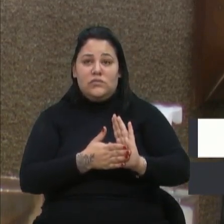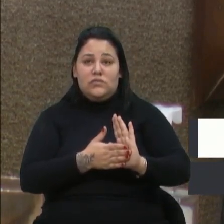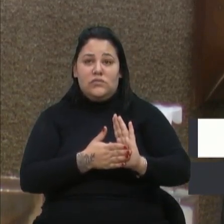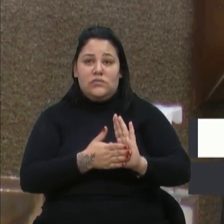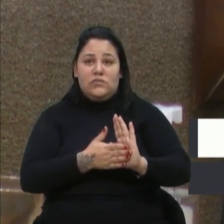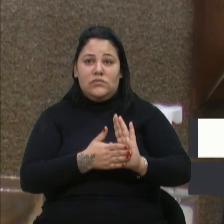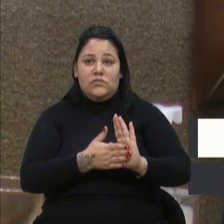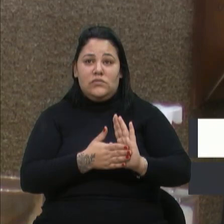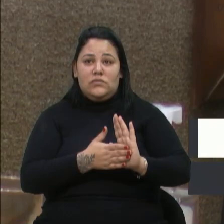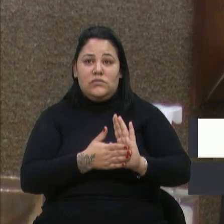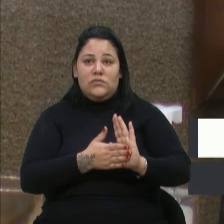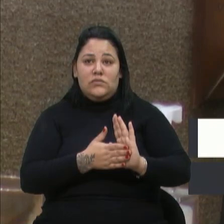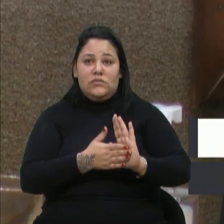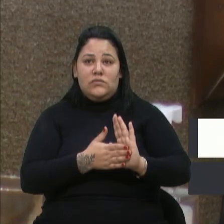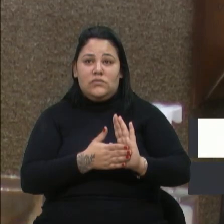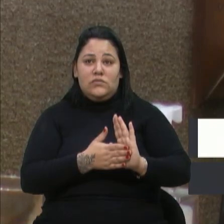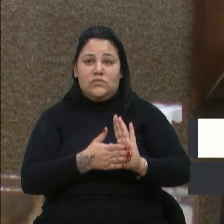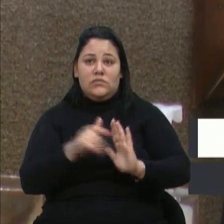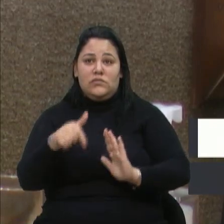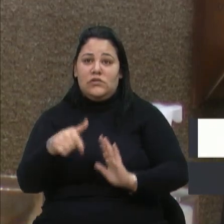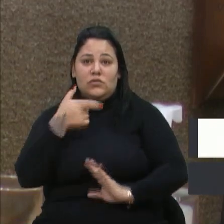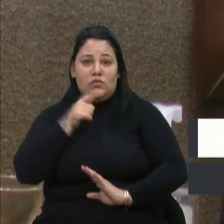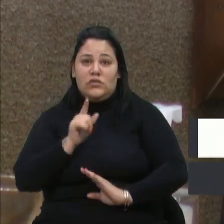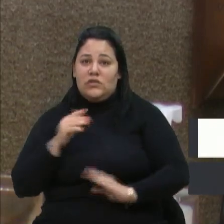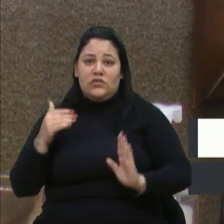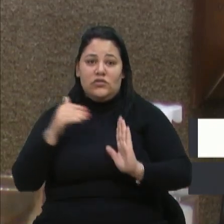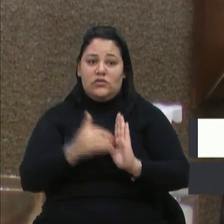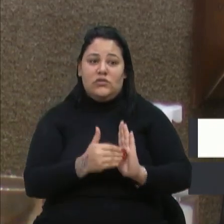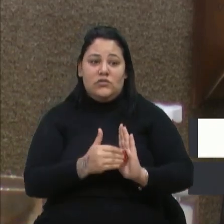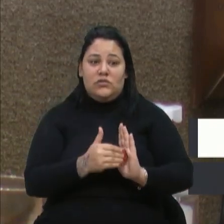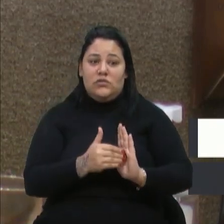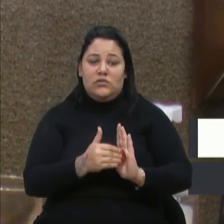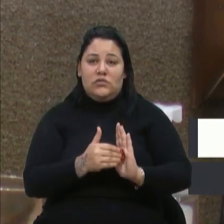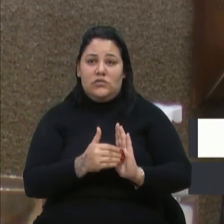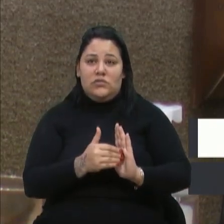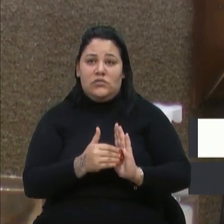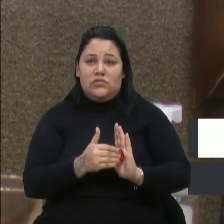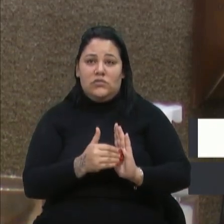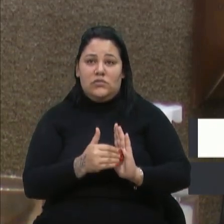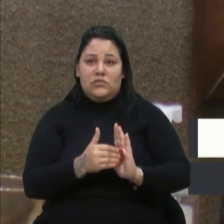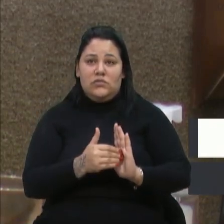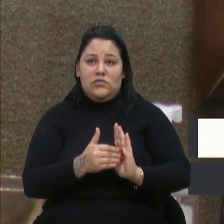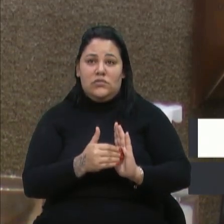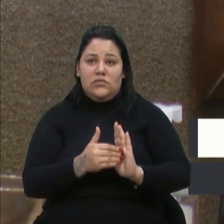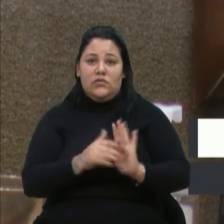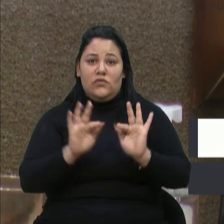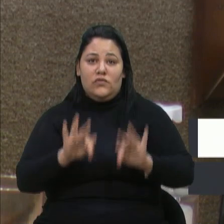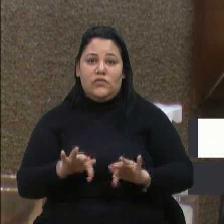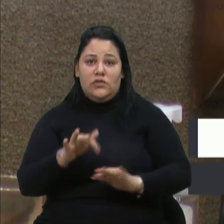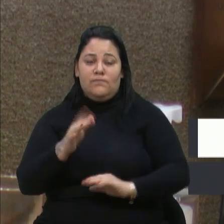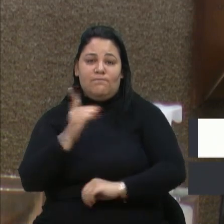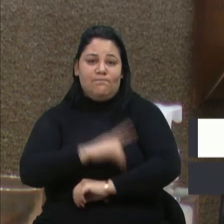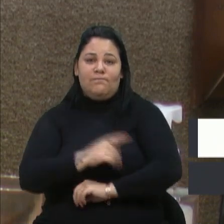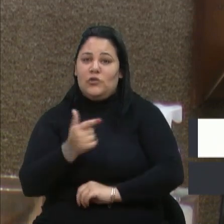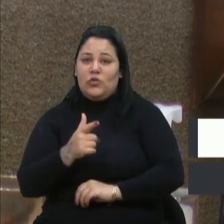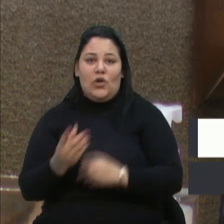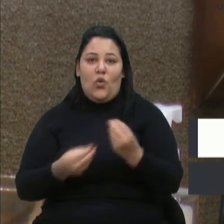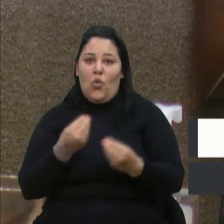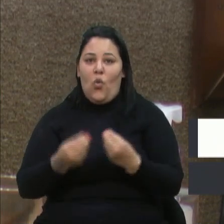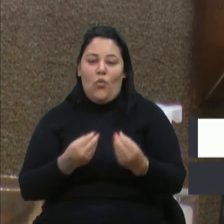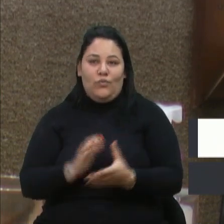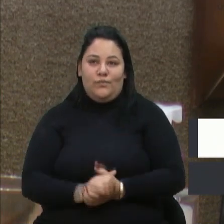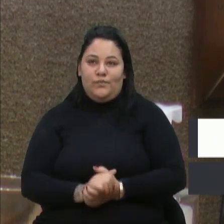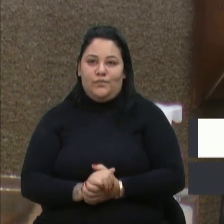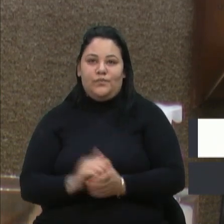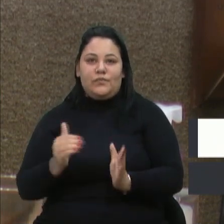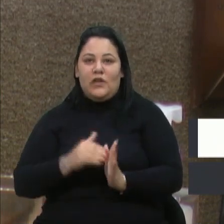sua casa por trás, não vai conseguir chegar em menos de 10, 15 minutos no final do dia. Não tem como. Verdade. Até o perigo que tem